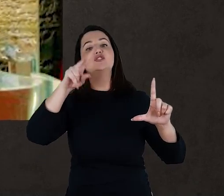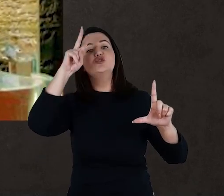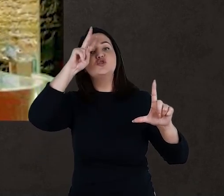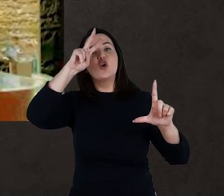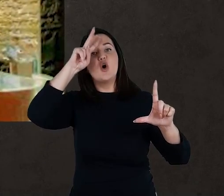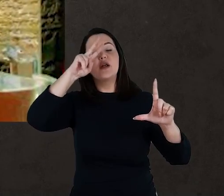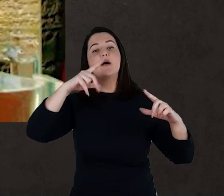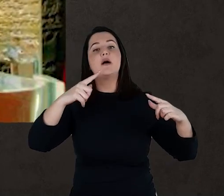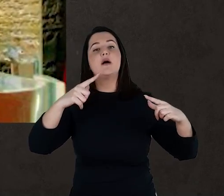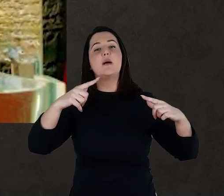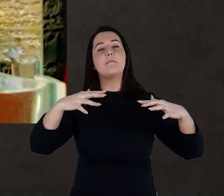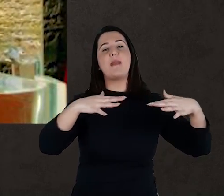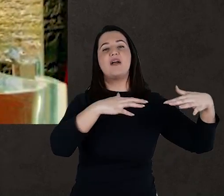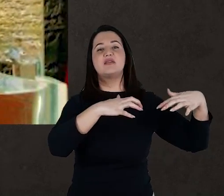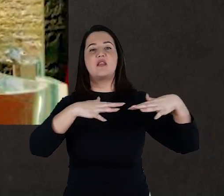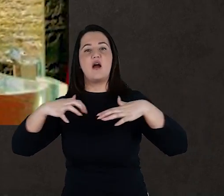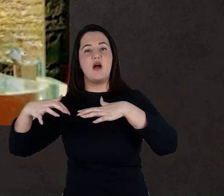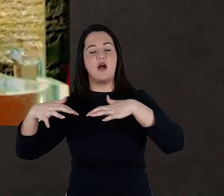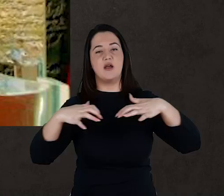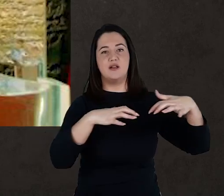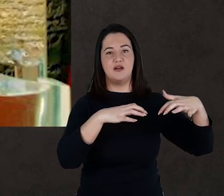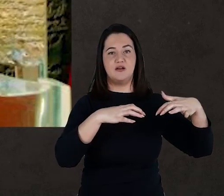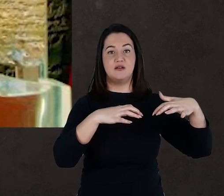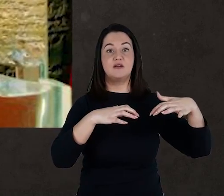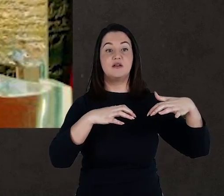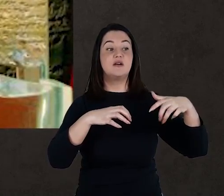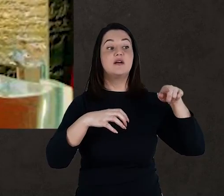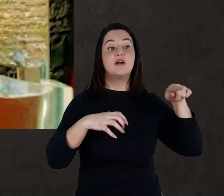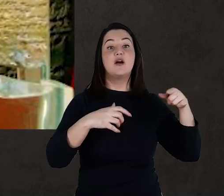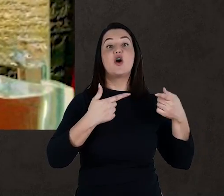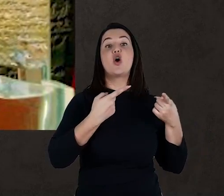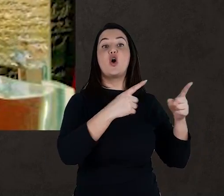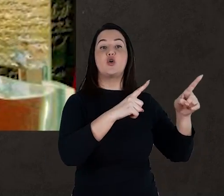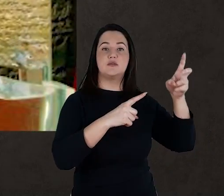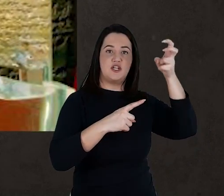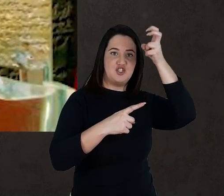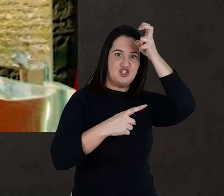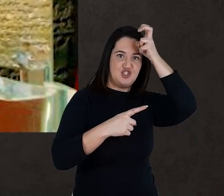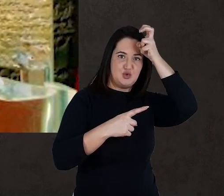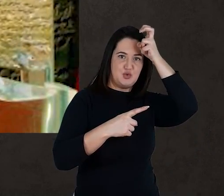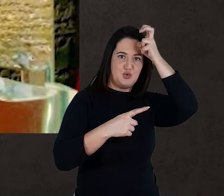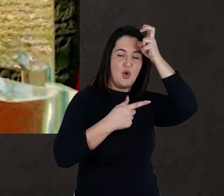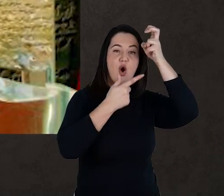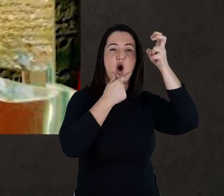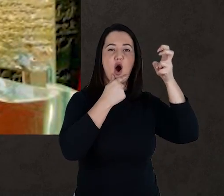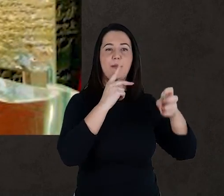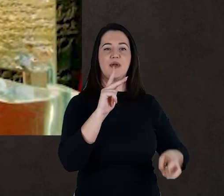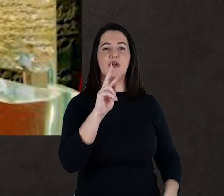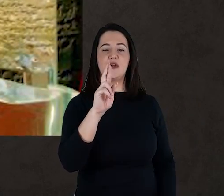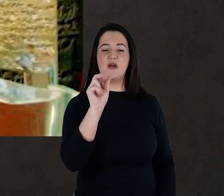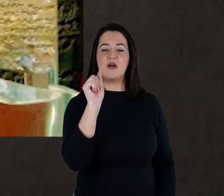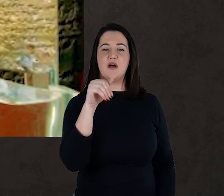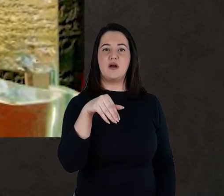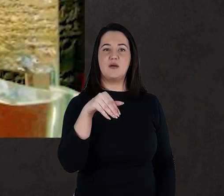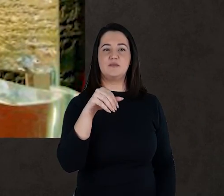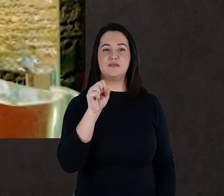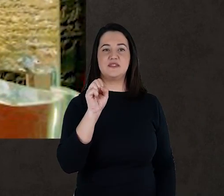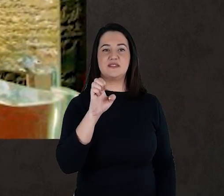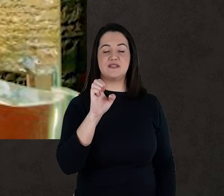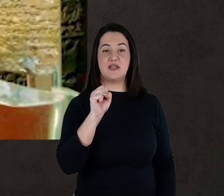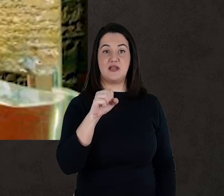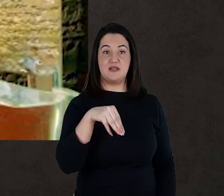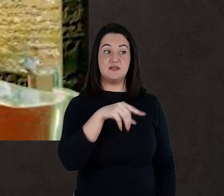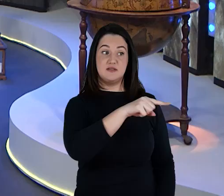em 1285 a.C., entre Ramsés II, rei do Egito, e Hattusali III, rei